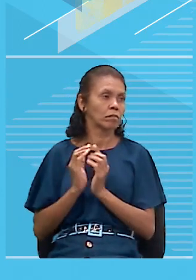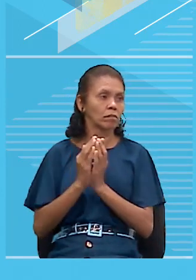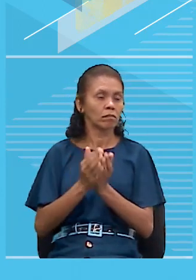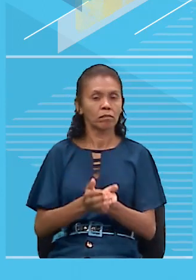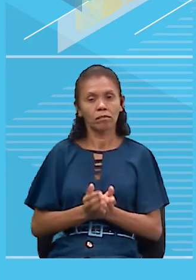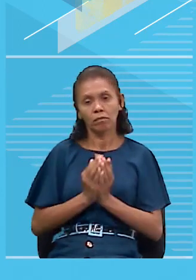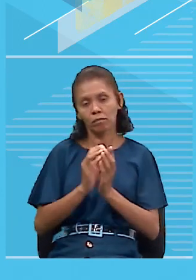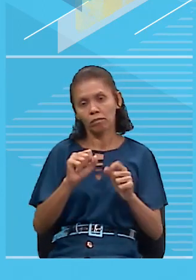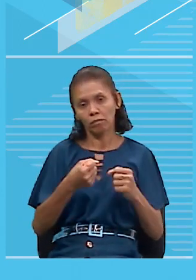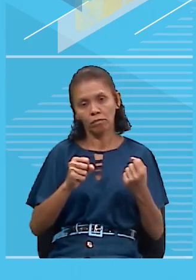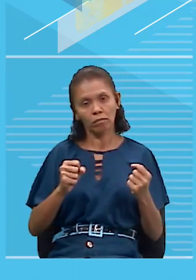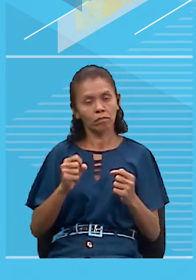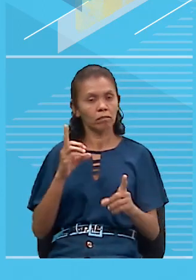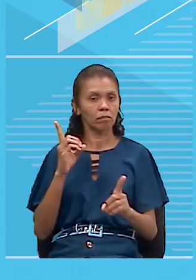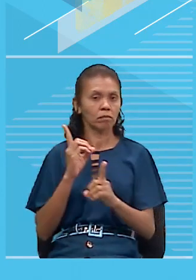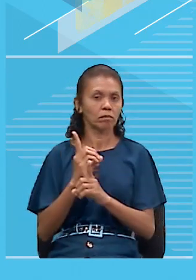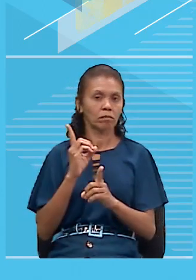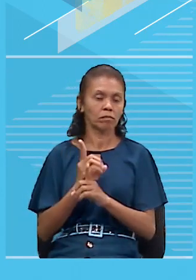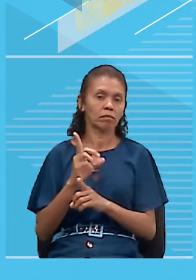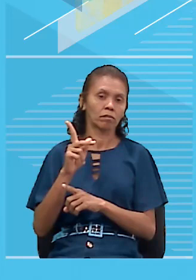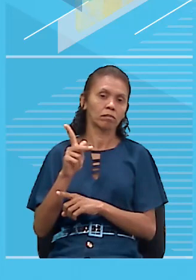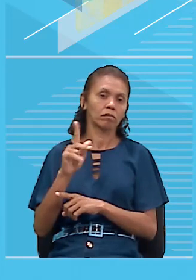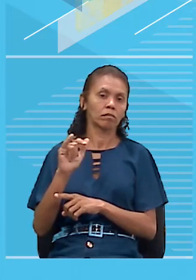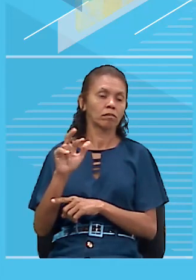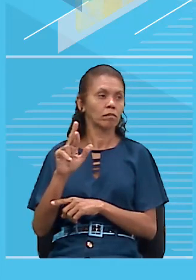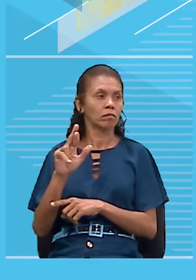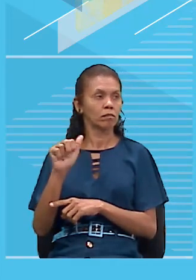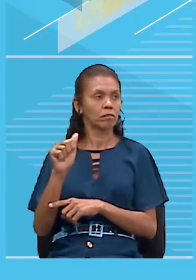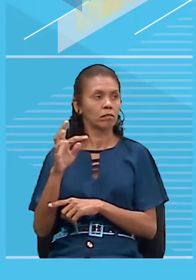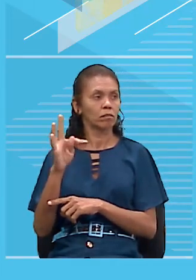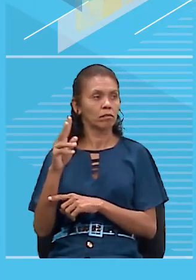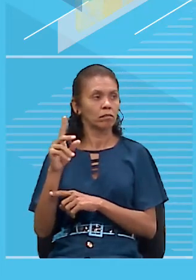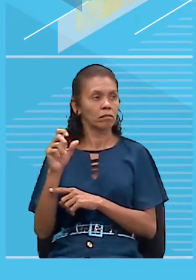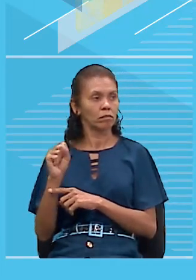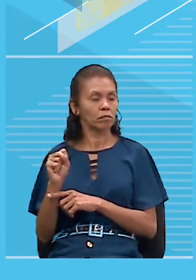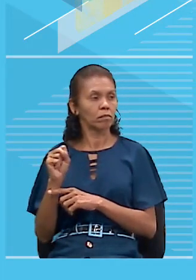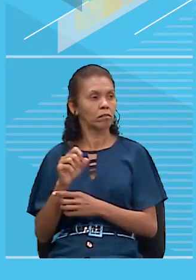Piratas esse que tá de mãozinha para cima para